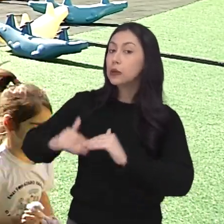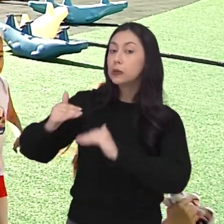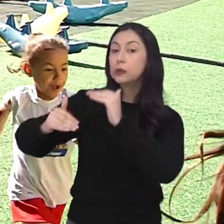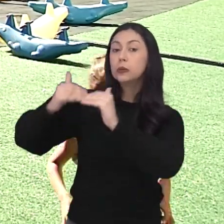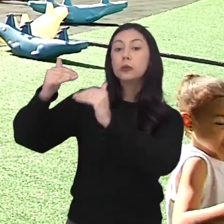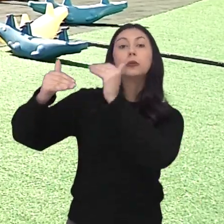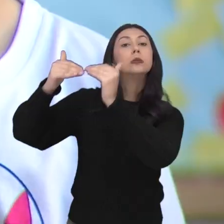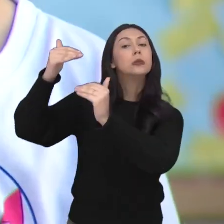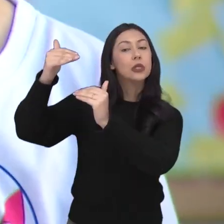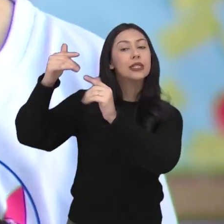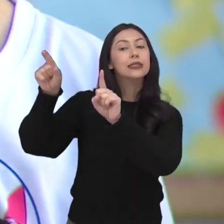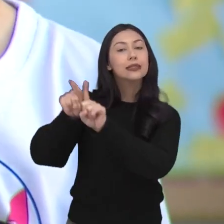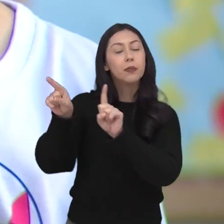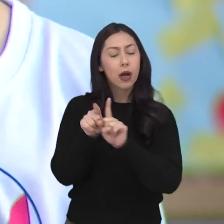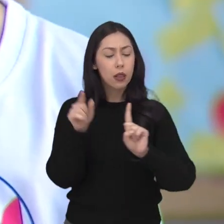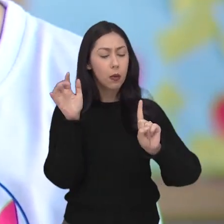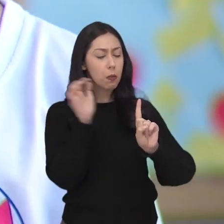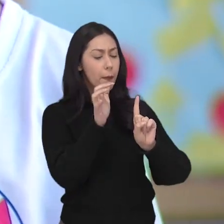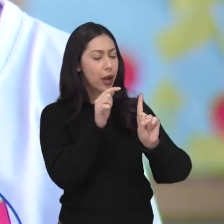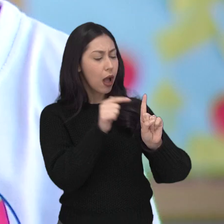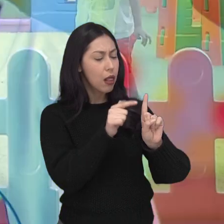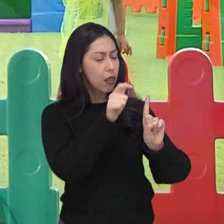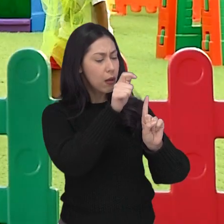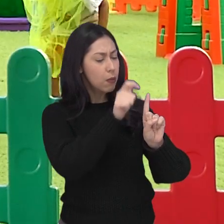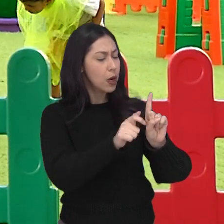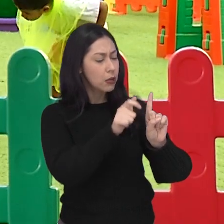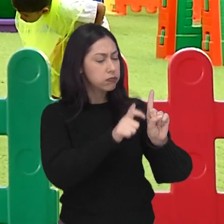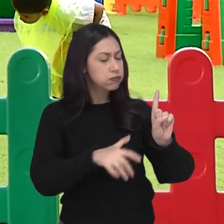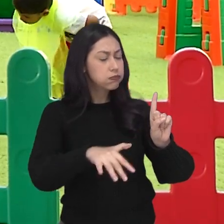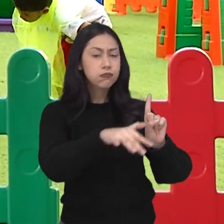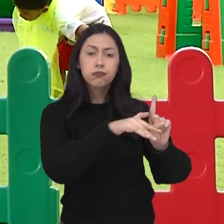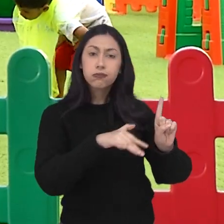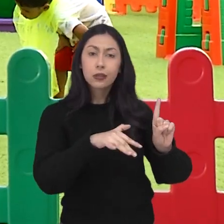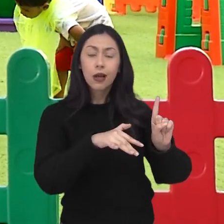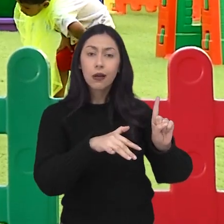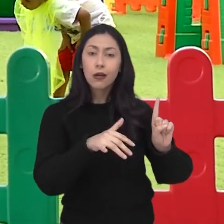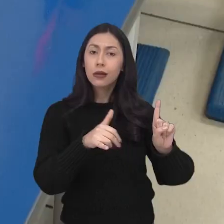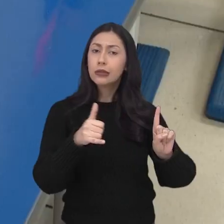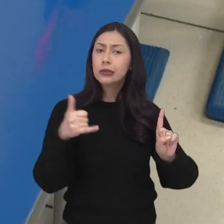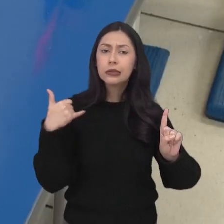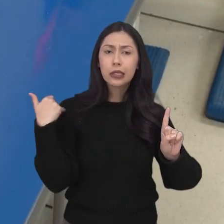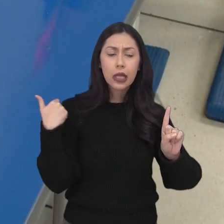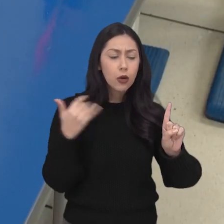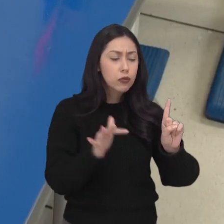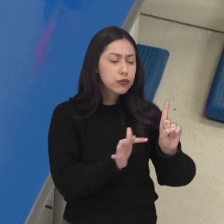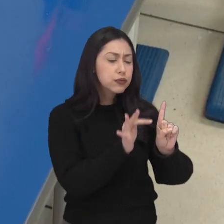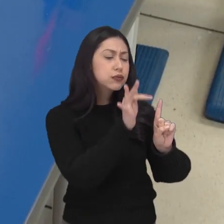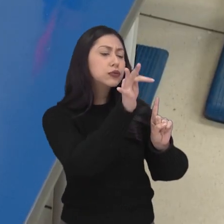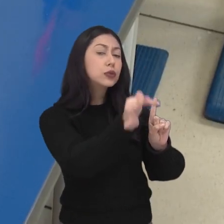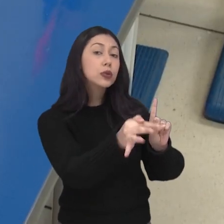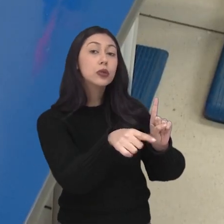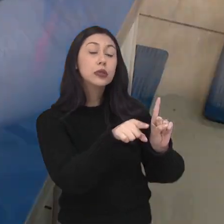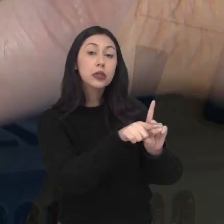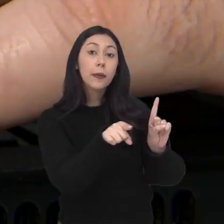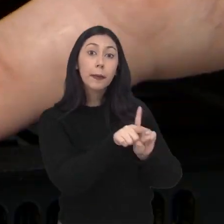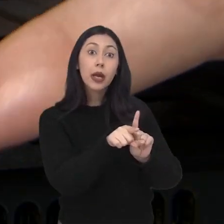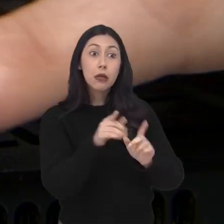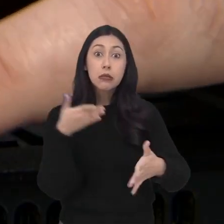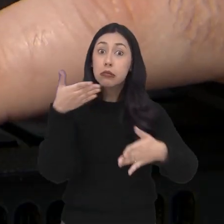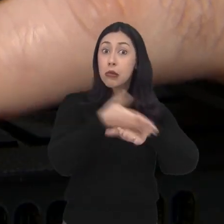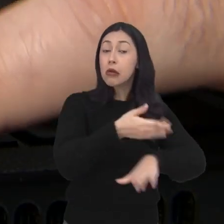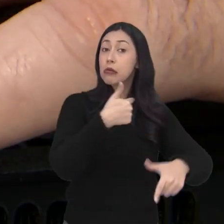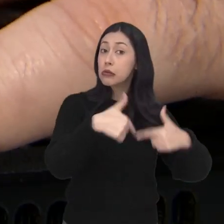desenvolvimento infantil, que tem impacto na formação do ser humano como um todo, desde os anos futuros na escola